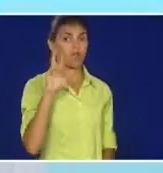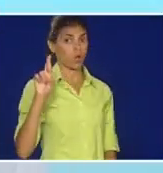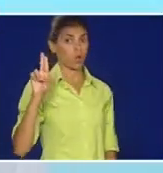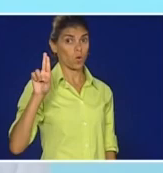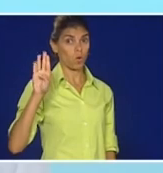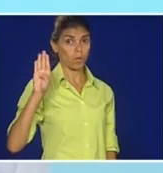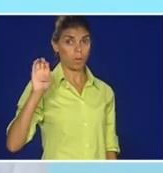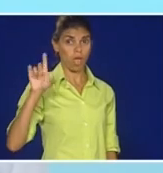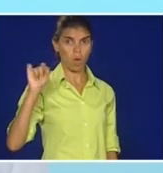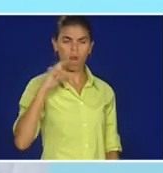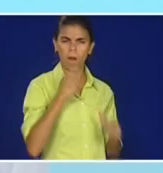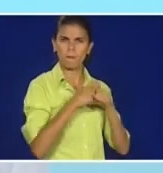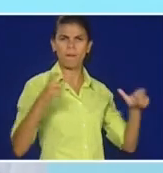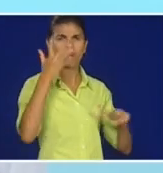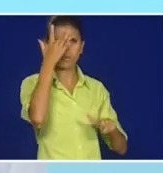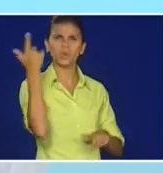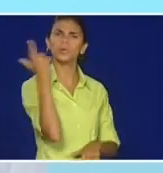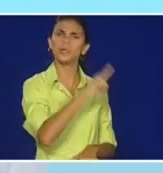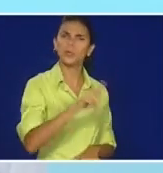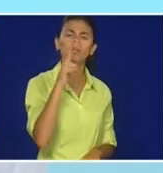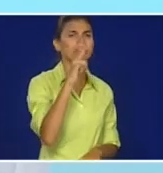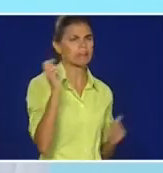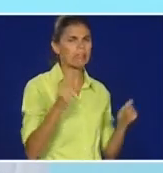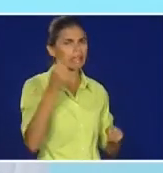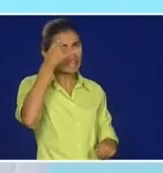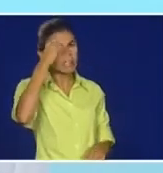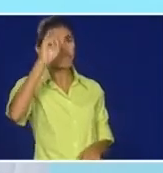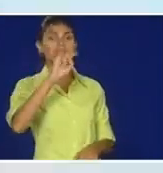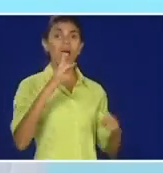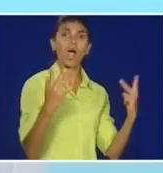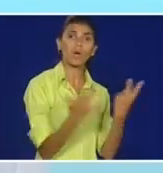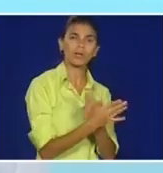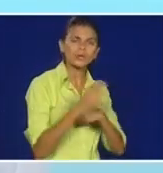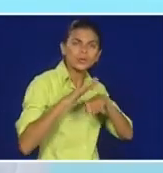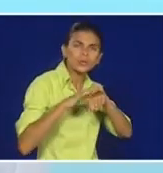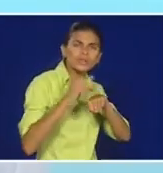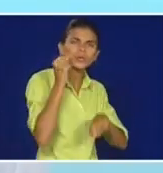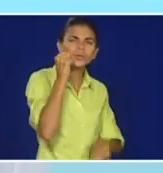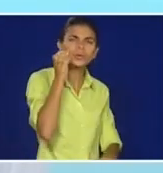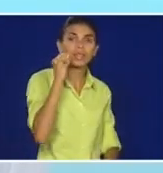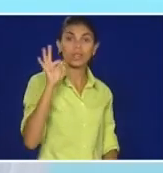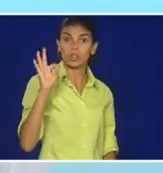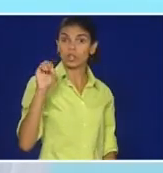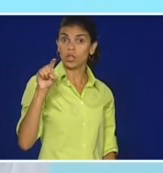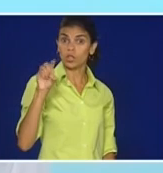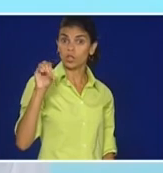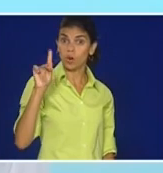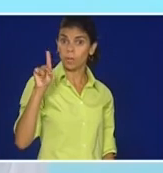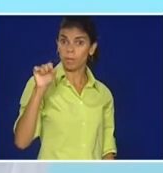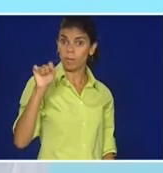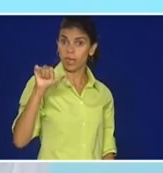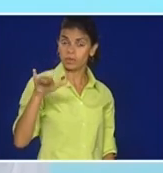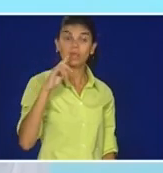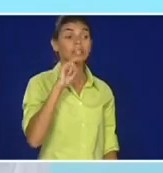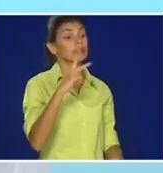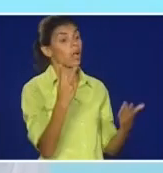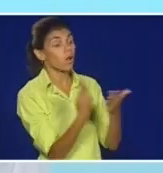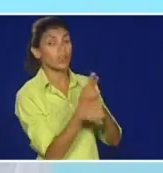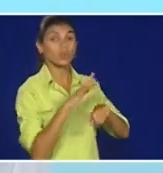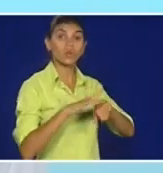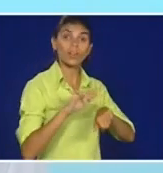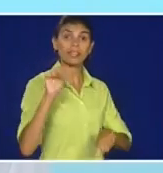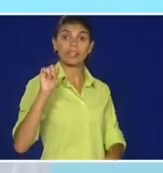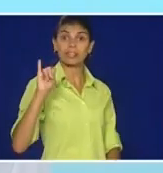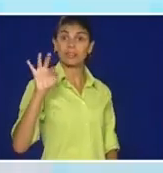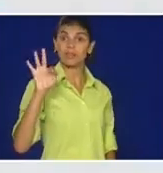meio, nós temos a rubéola, que ainda é uma incidência grande, a gente tem como evitar. Se tiver toxoplasmose, podemos tratar. Se tiver